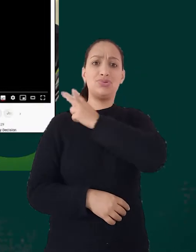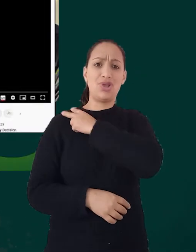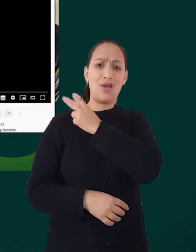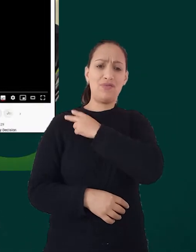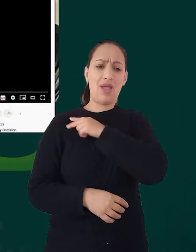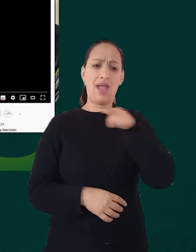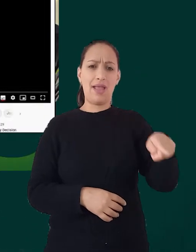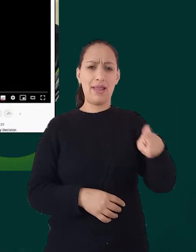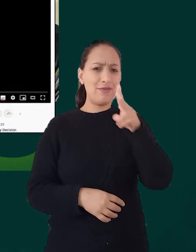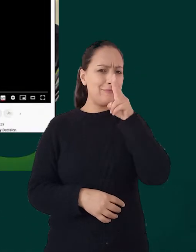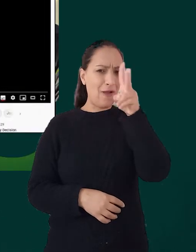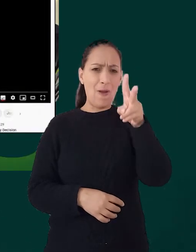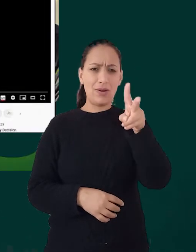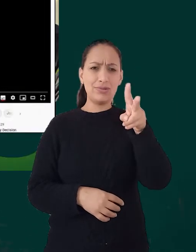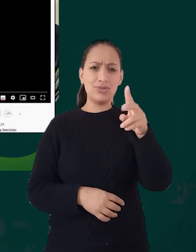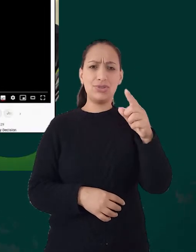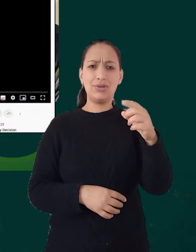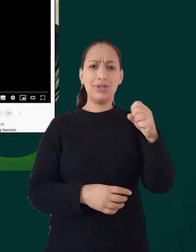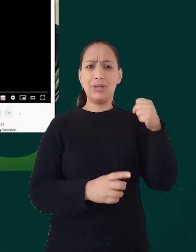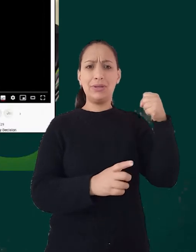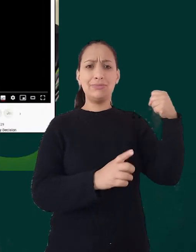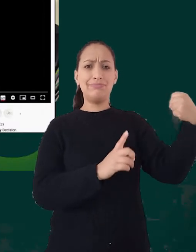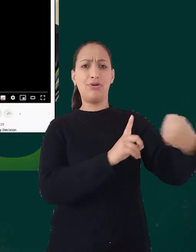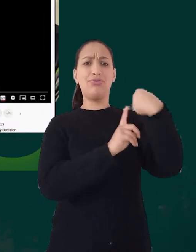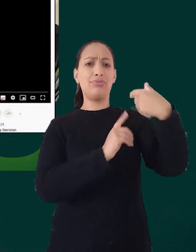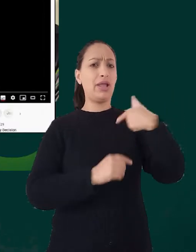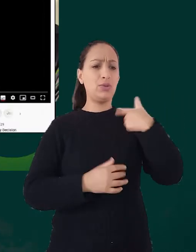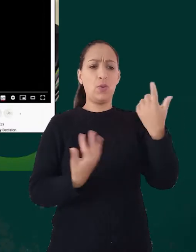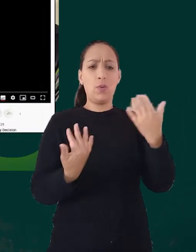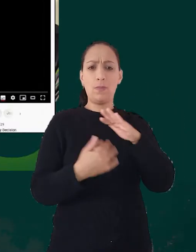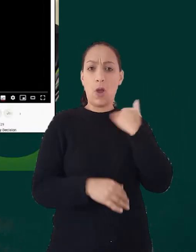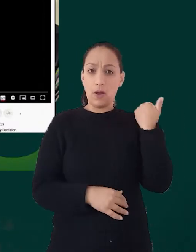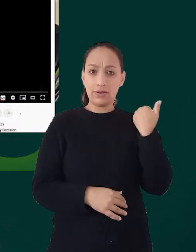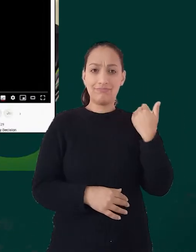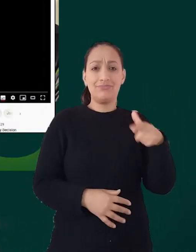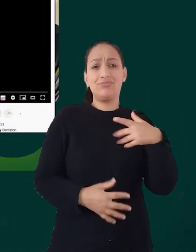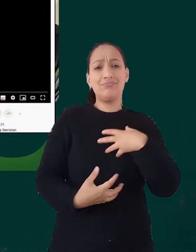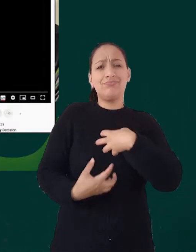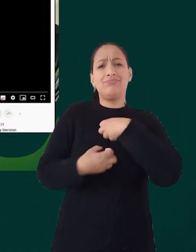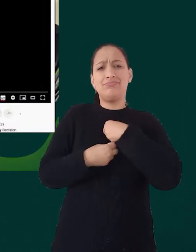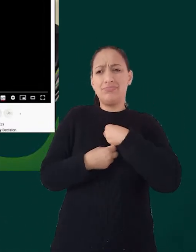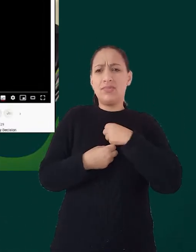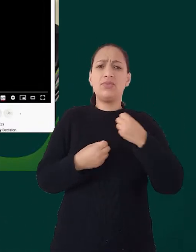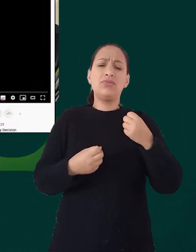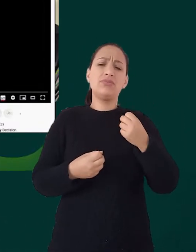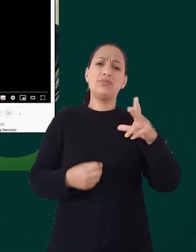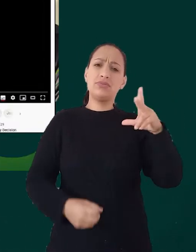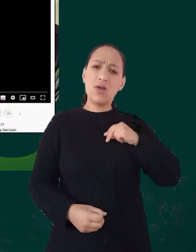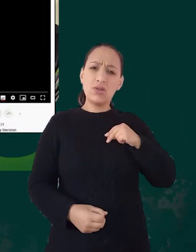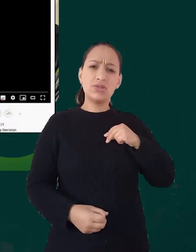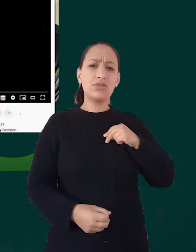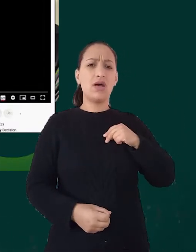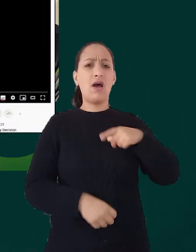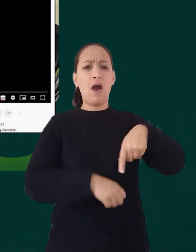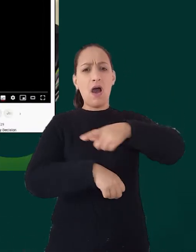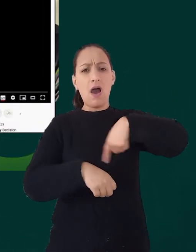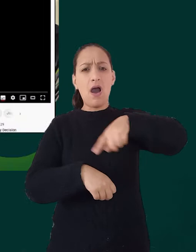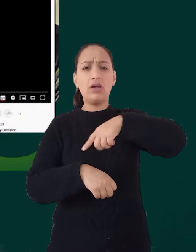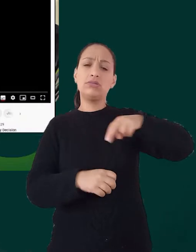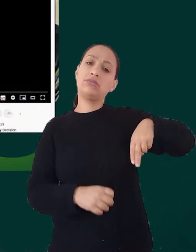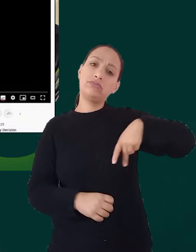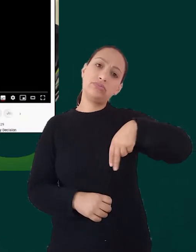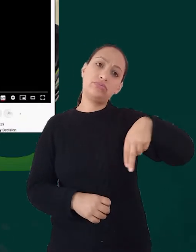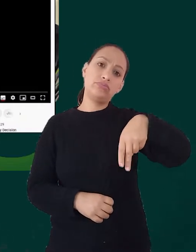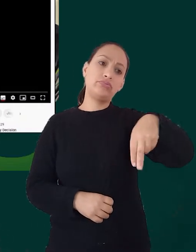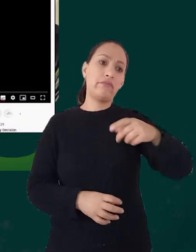chegou nele, levou um golpe e morreu. O que vai acontecer? Tu vai te frustrar. Tu andou durante horas e tu vai lá, levou um golpe e morreu. Não, tu precisa